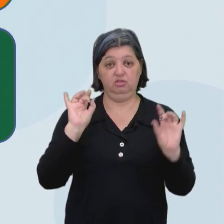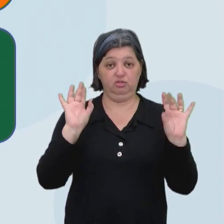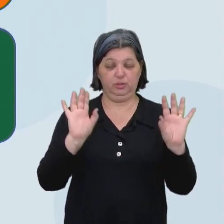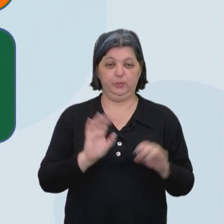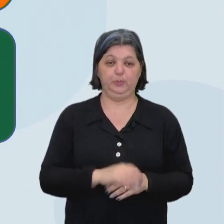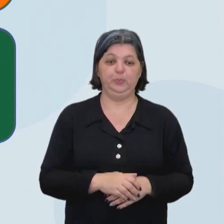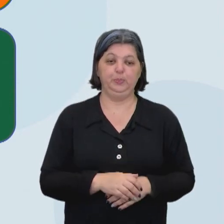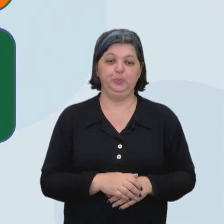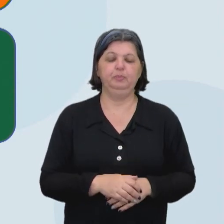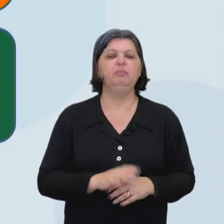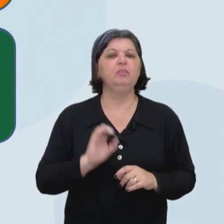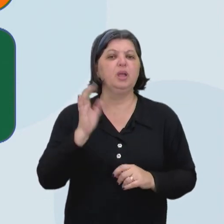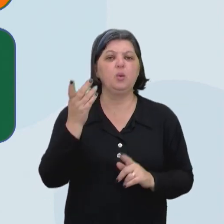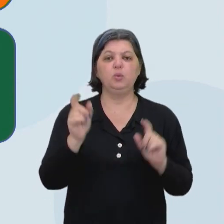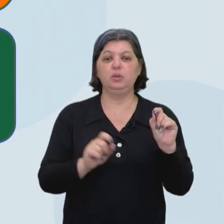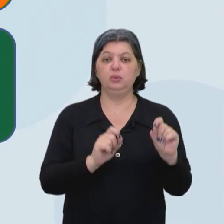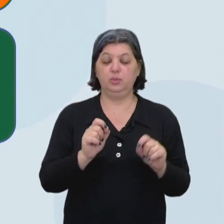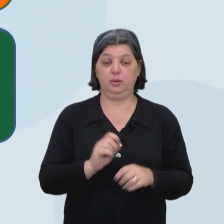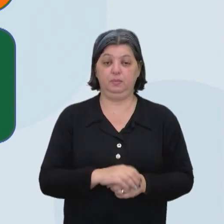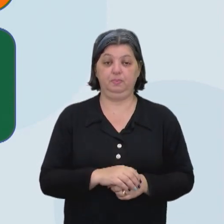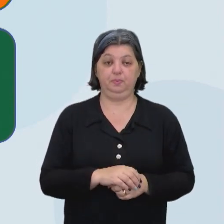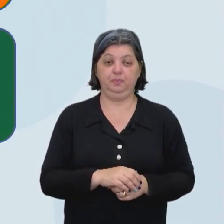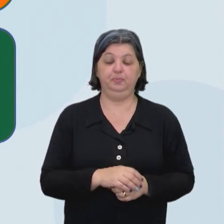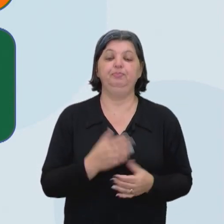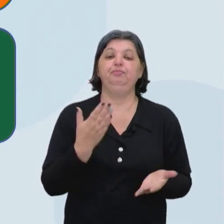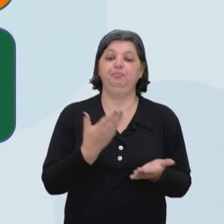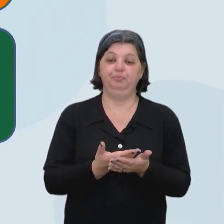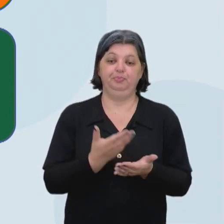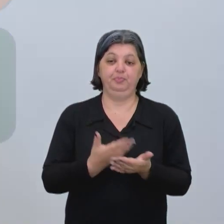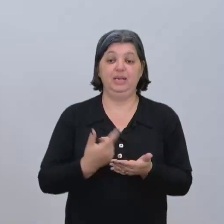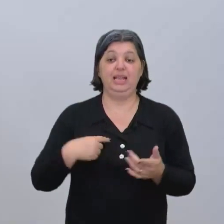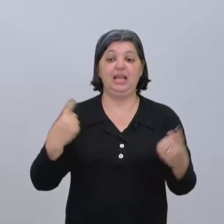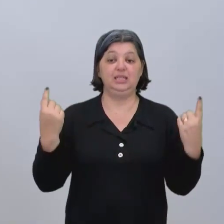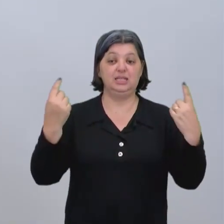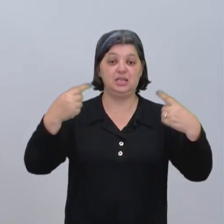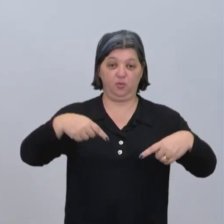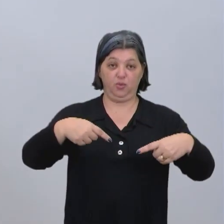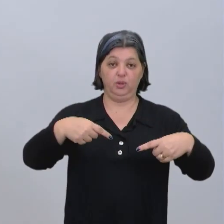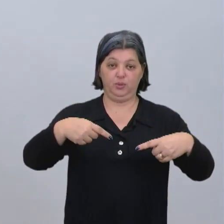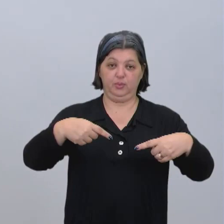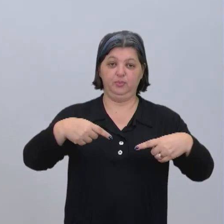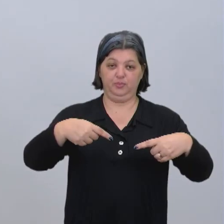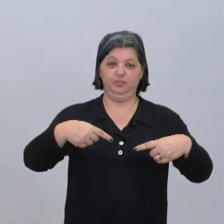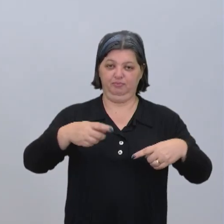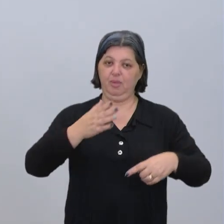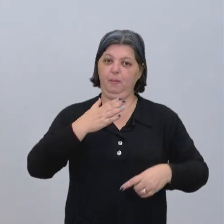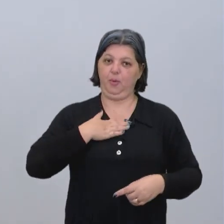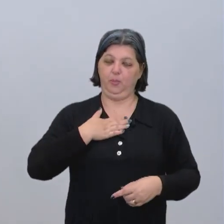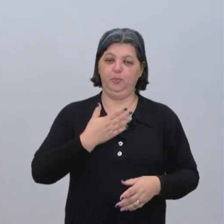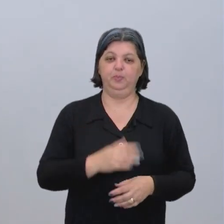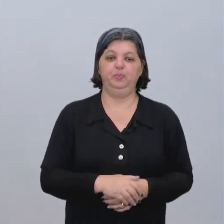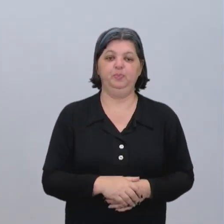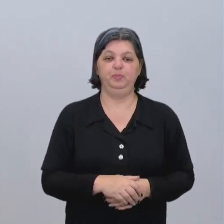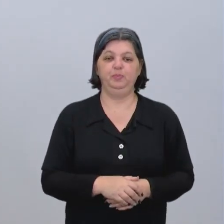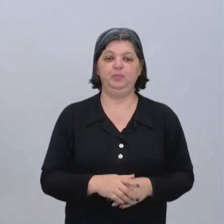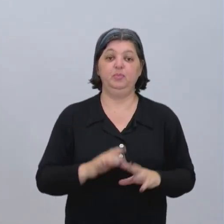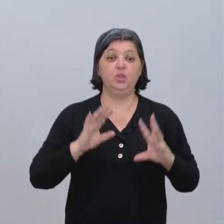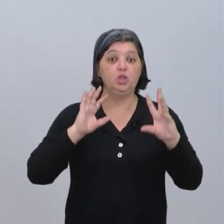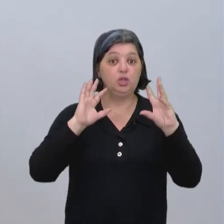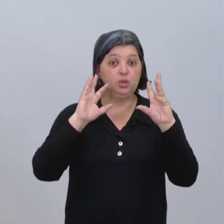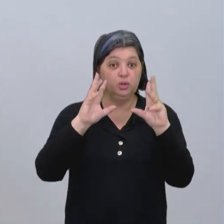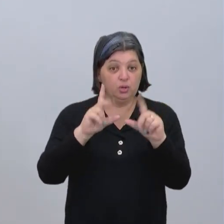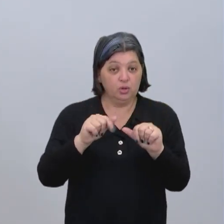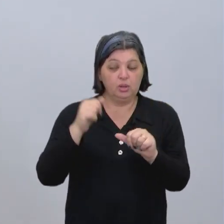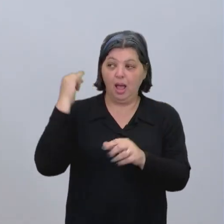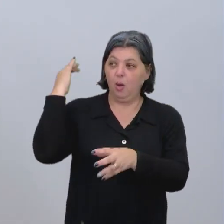O que acontece? Nessa aula, eu tenho um desafio, porque nesse ponto o desafio é meu, de pegar tudo aquilo